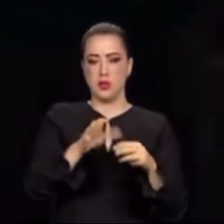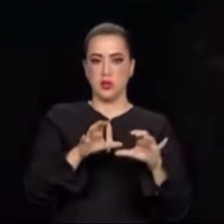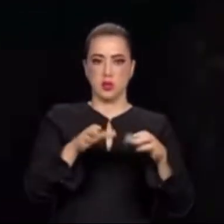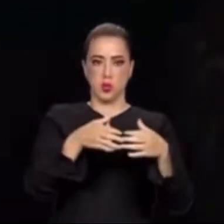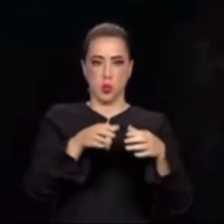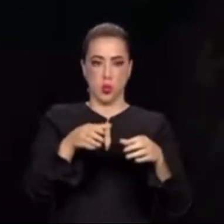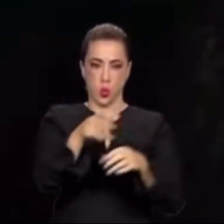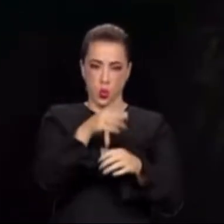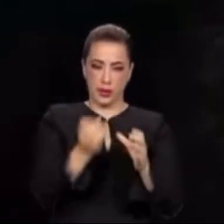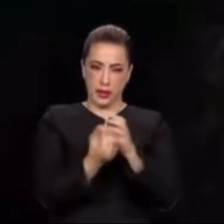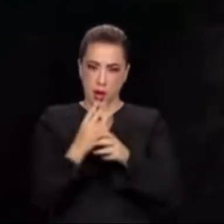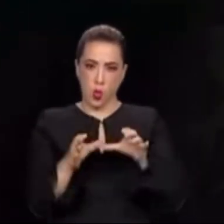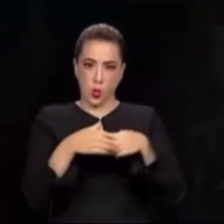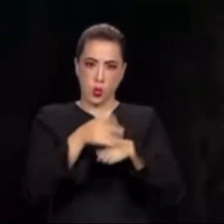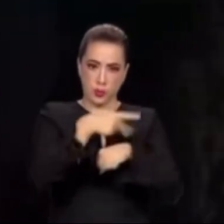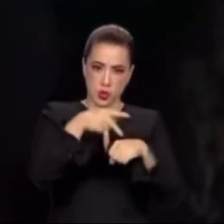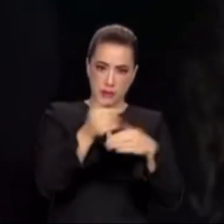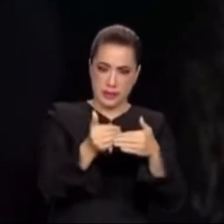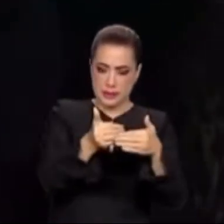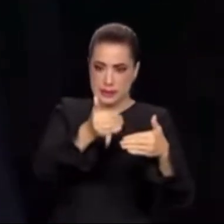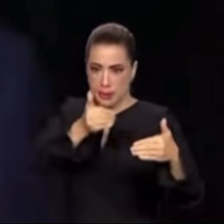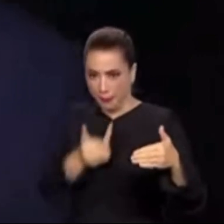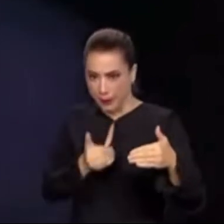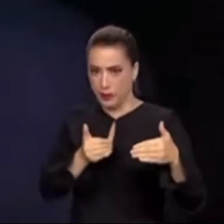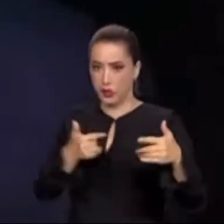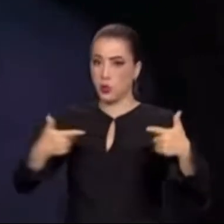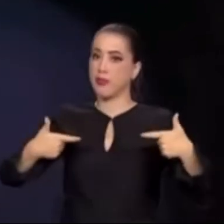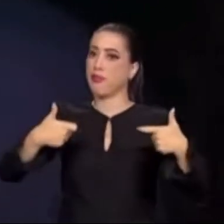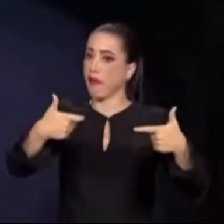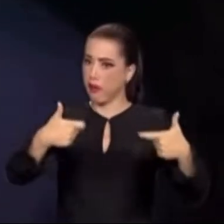contra a Ucrânia, para que a gente encontre